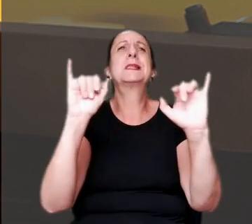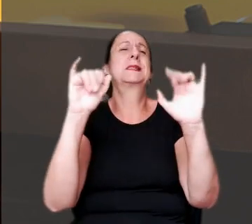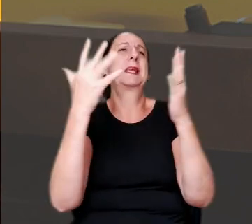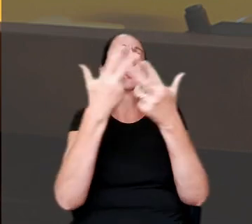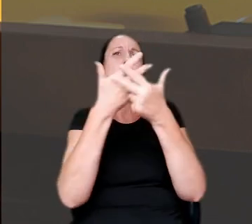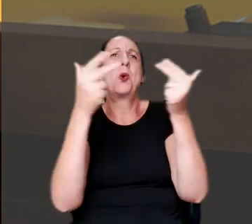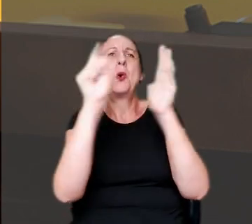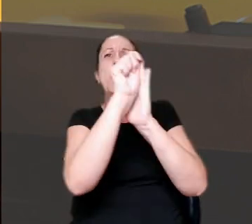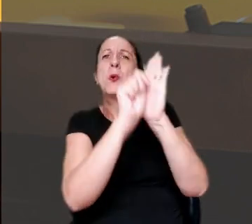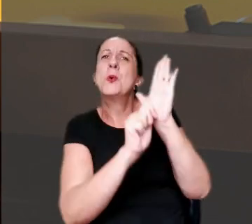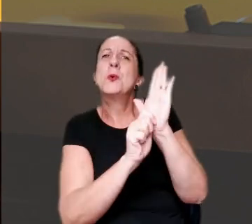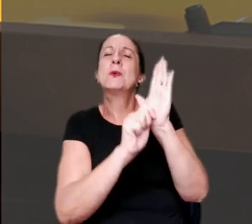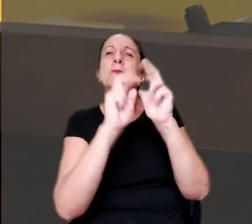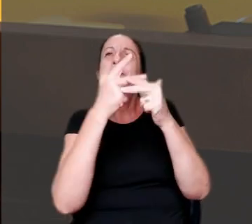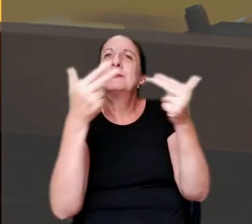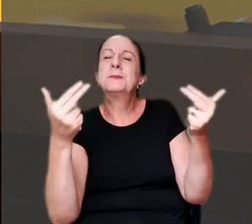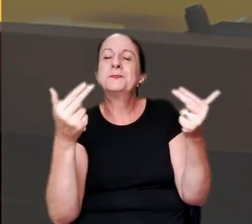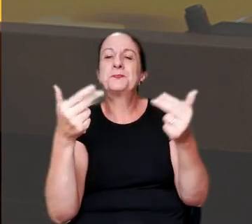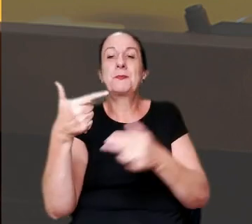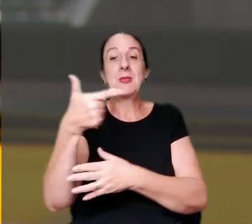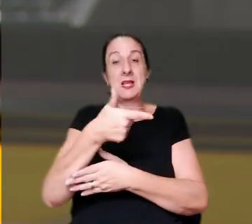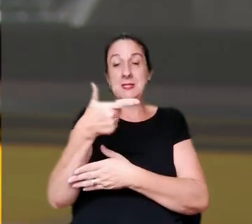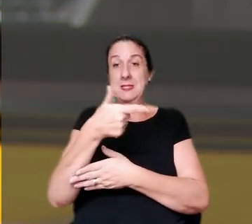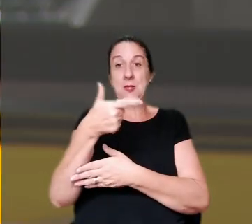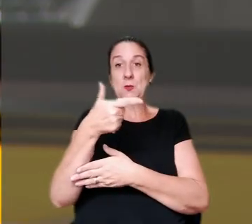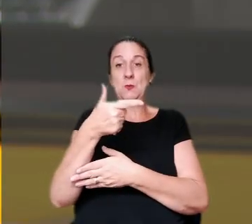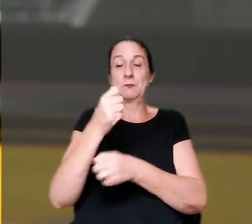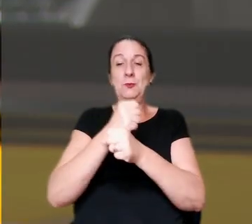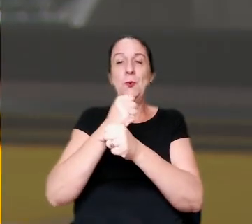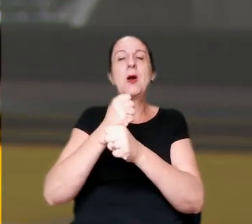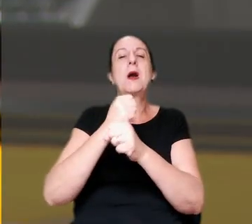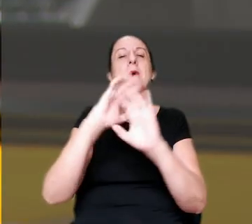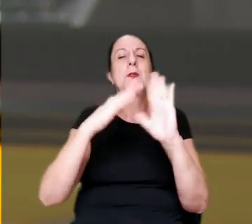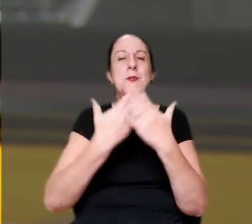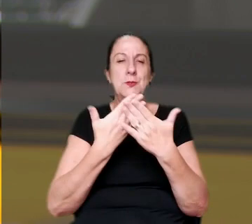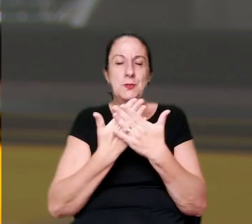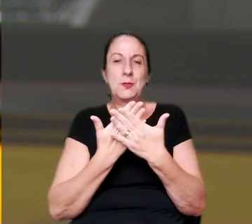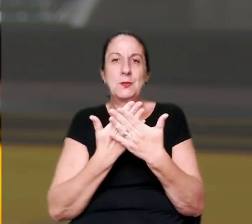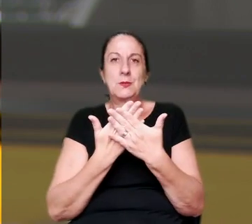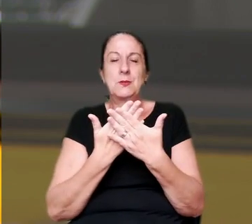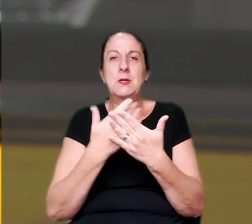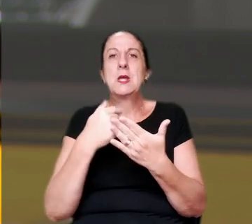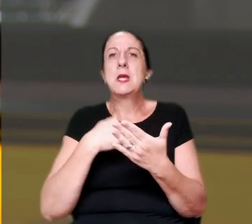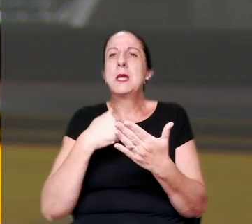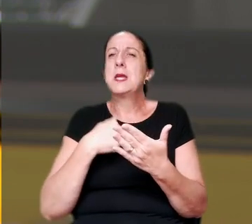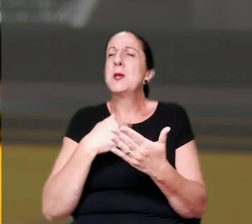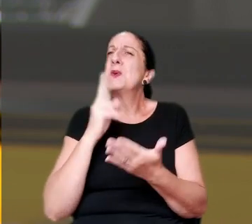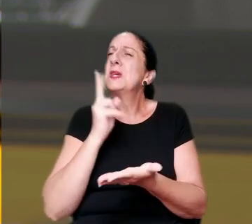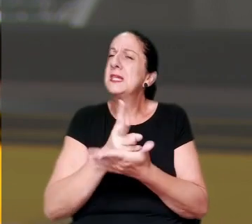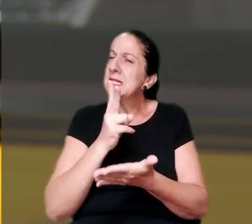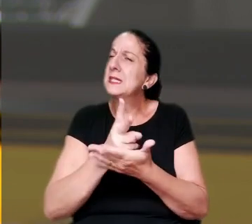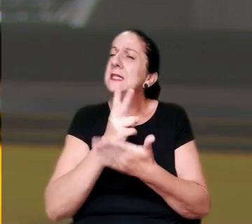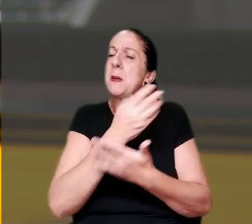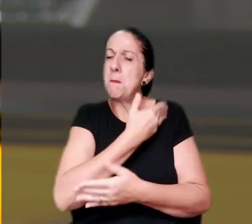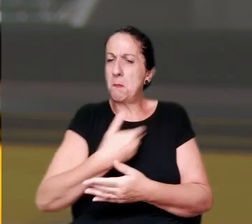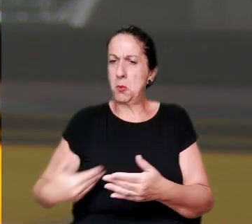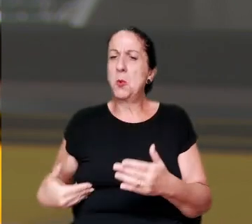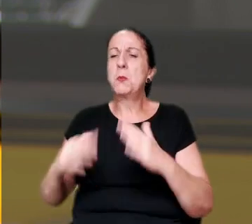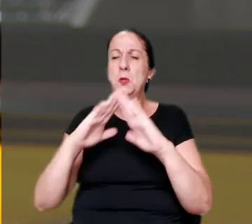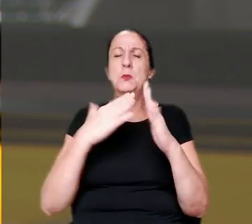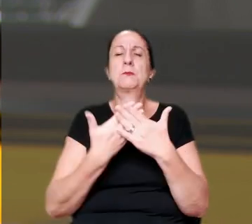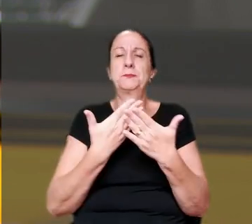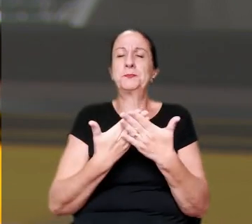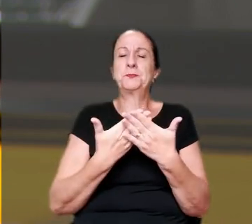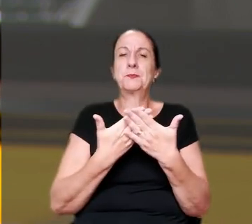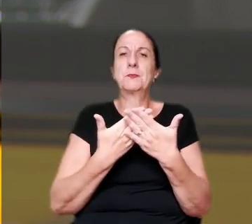com notícias, artigos, etc. No segundo ano do ginásio, eu estudava no ginásio, sempre estudei de